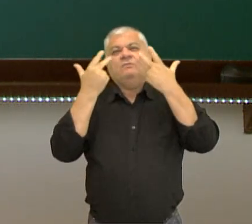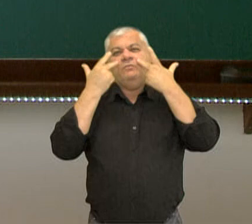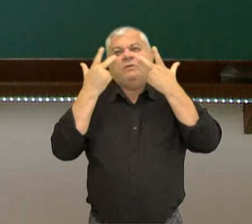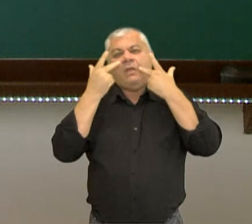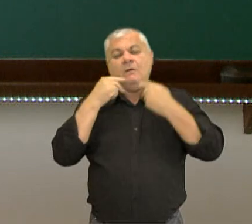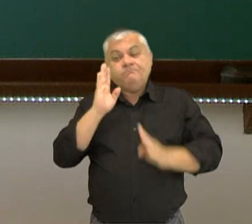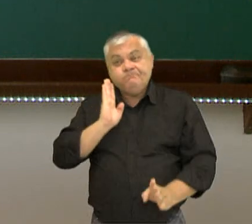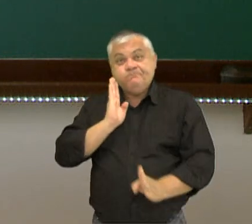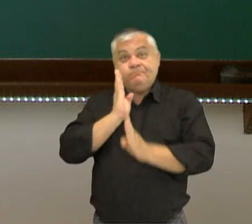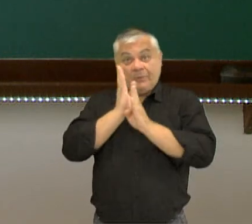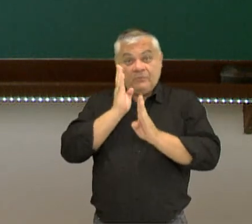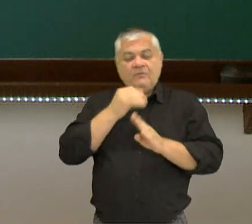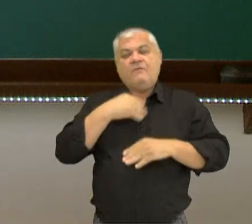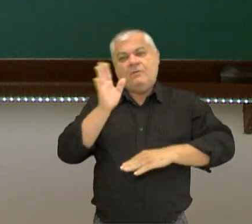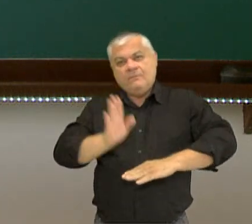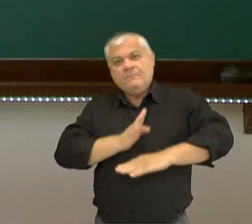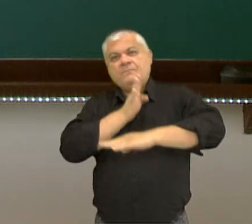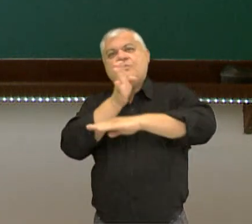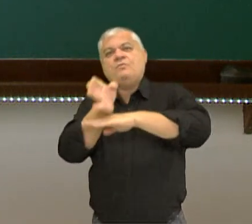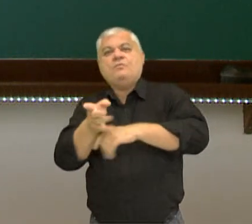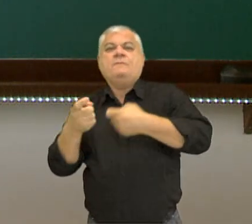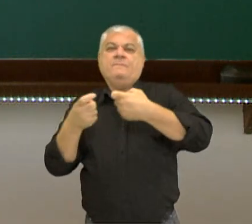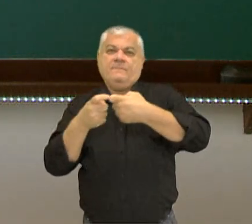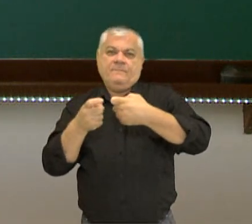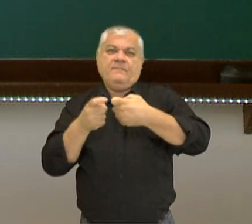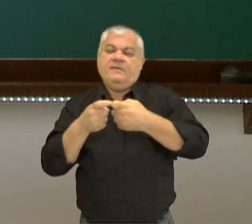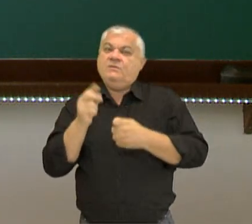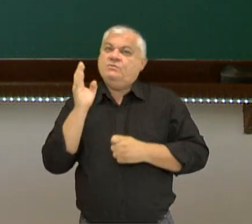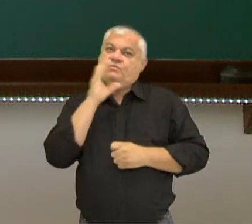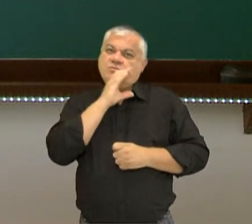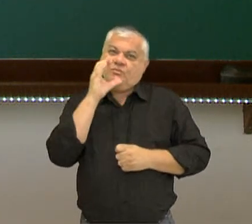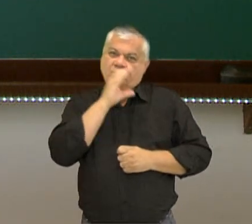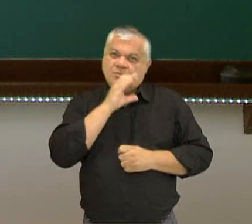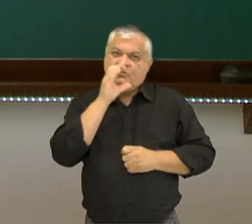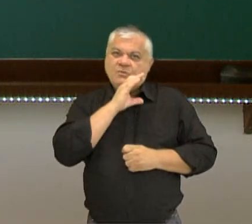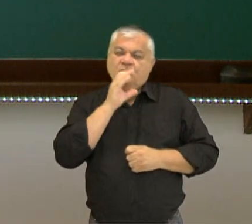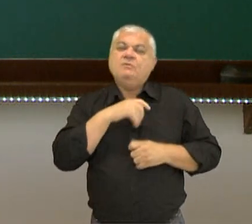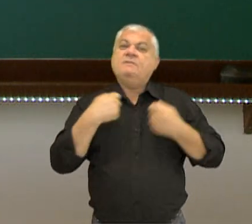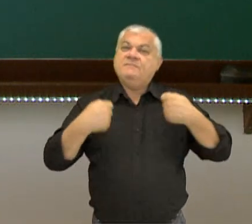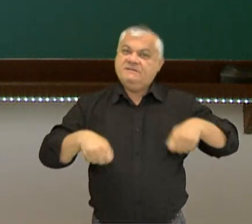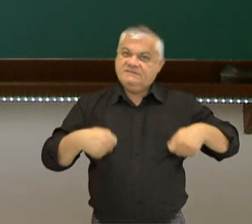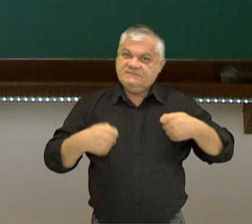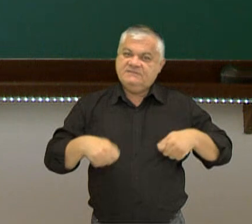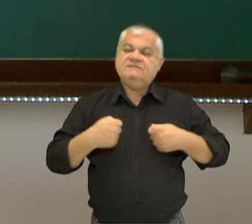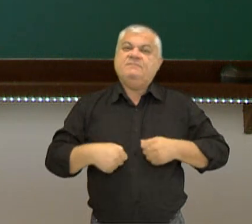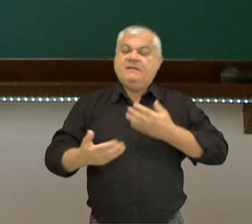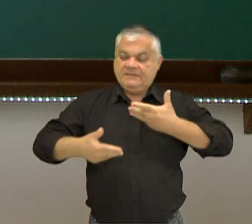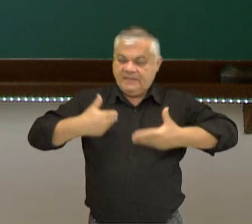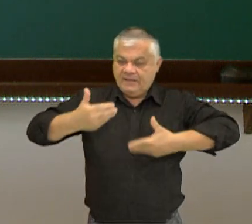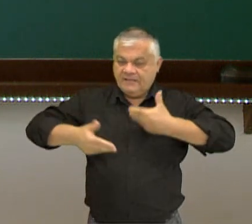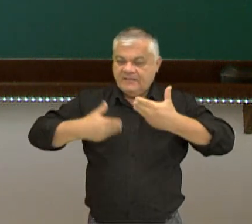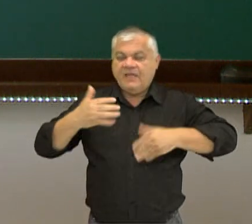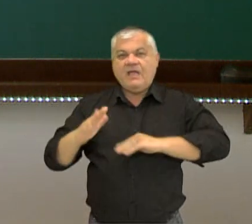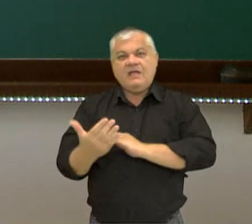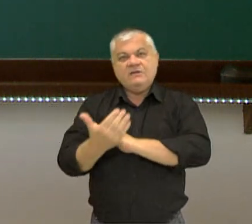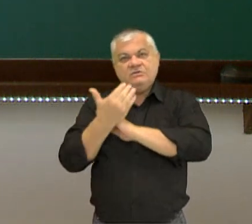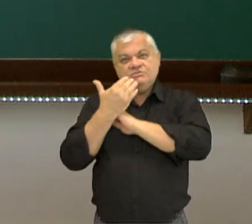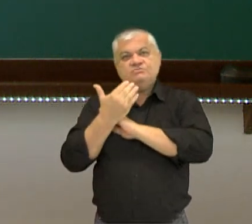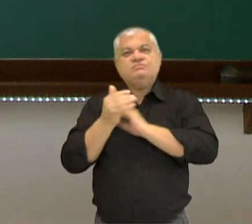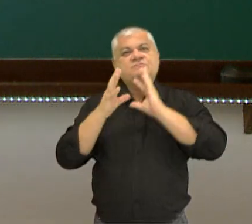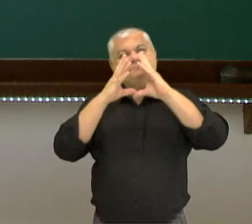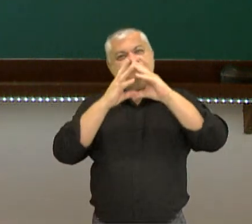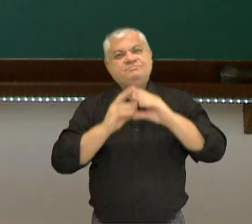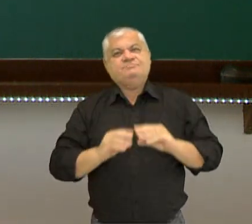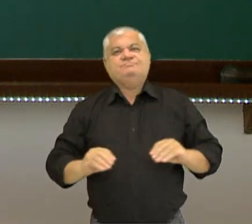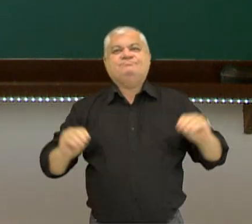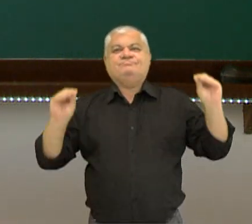é identificar o problema e procurar, né, um profissional da saúde para que possa ajudar e não ter